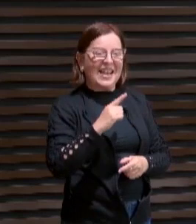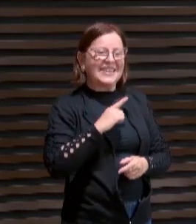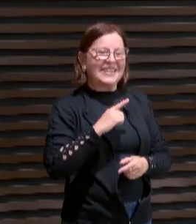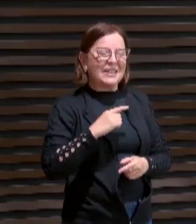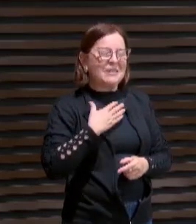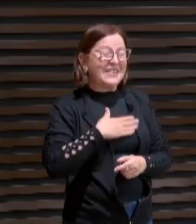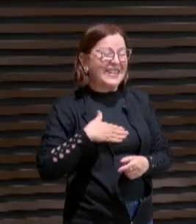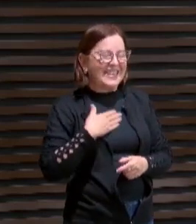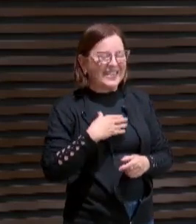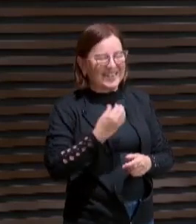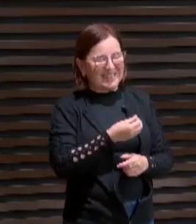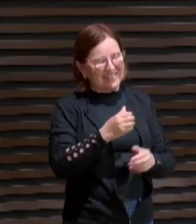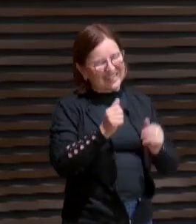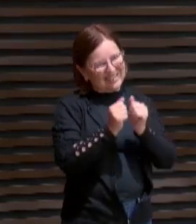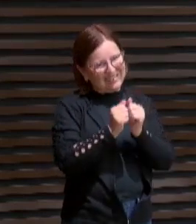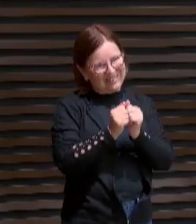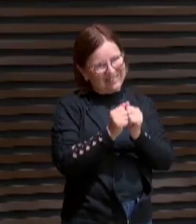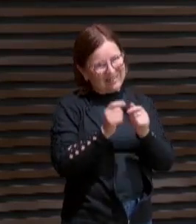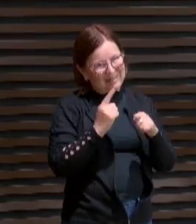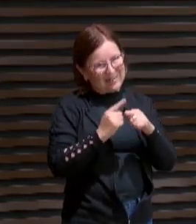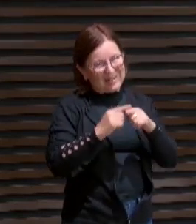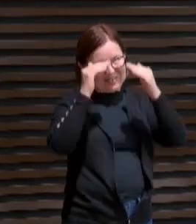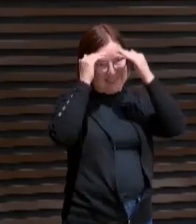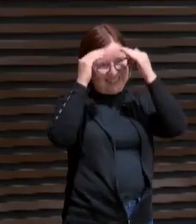Quando Pilatos diz, esse homo,